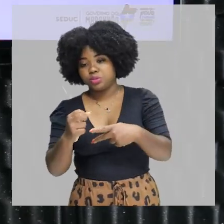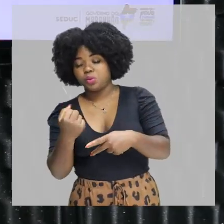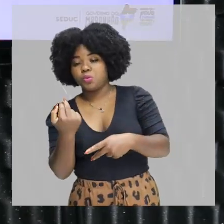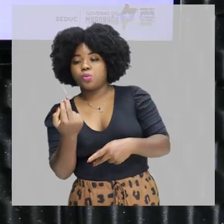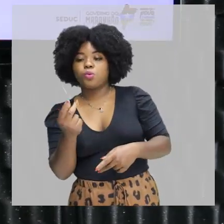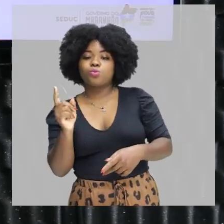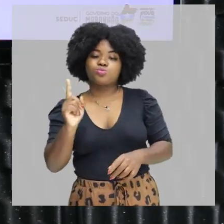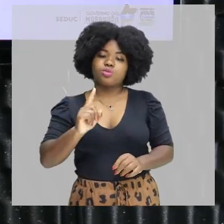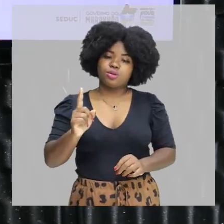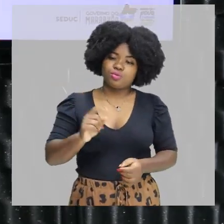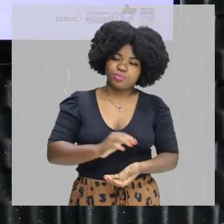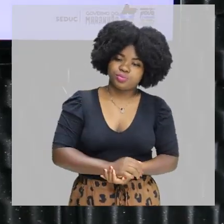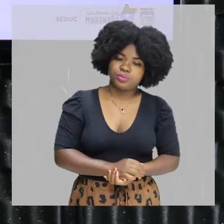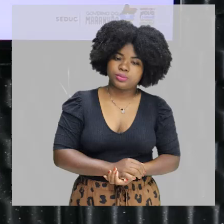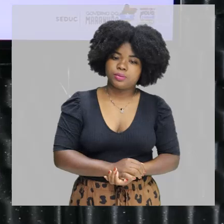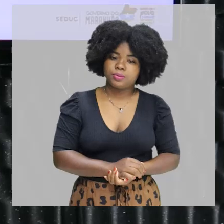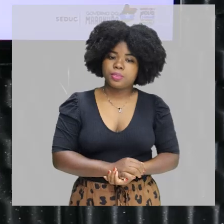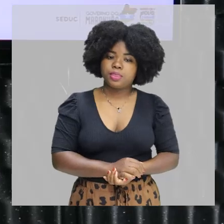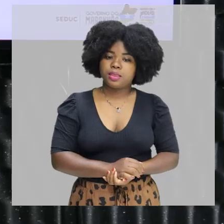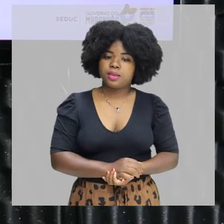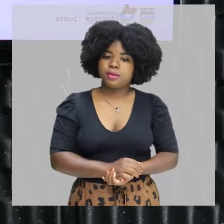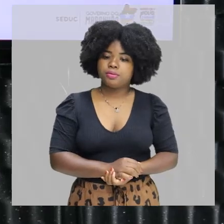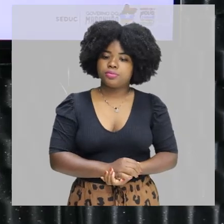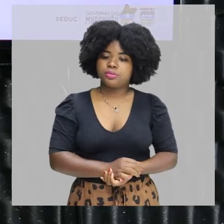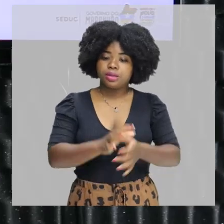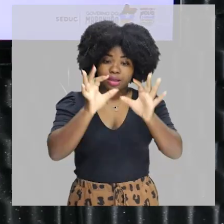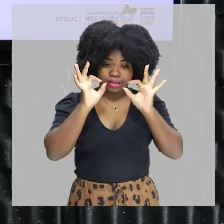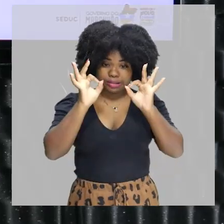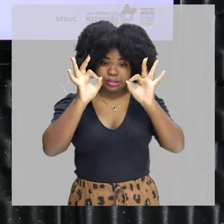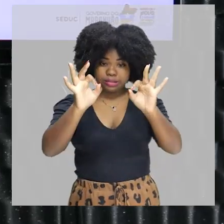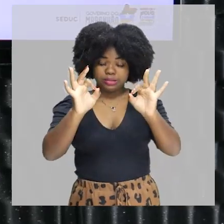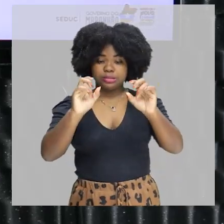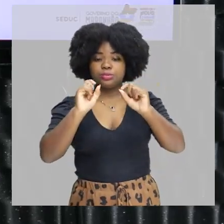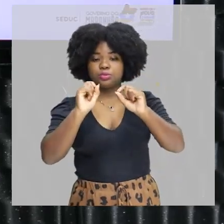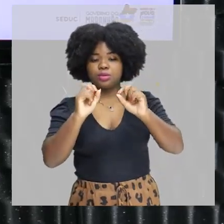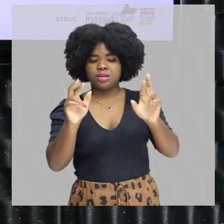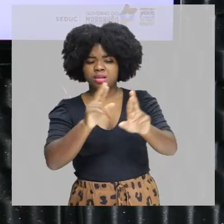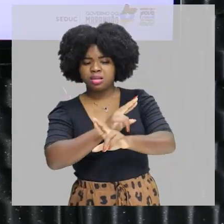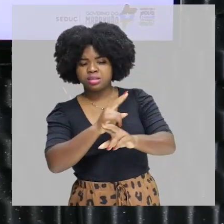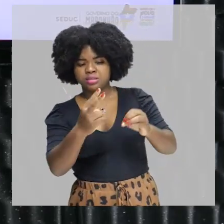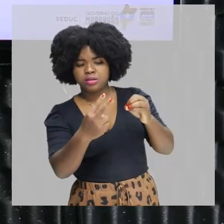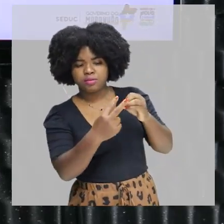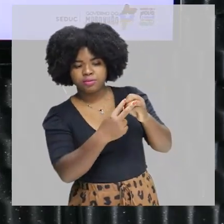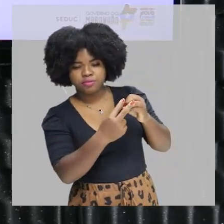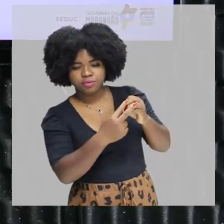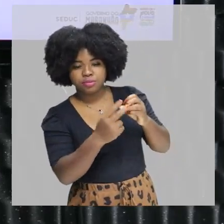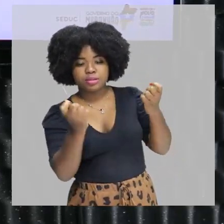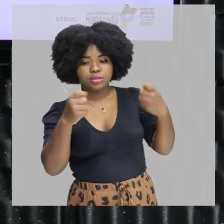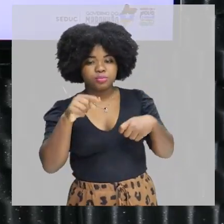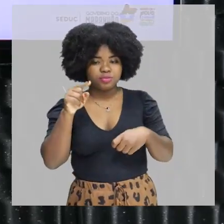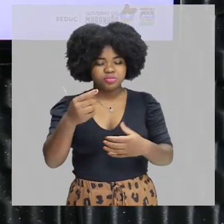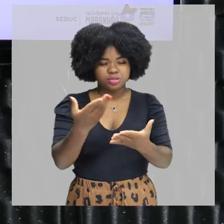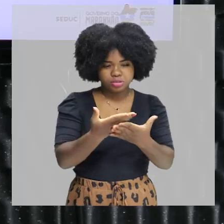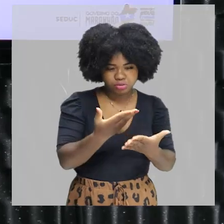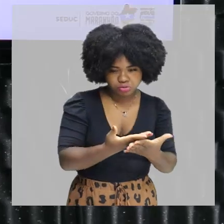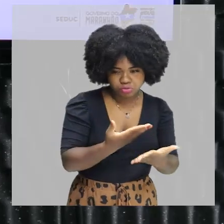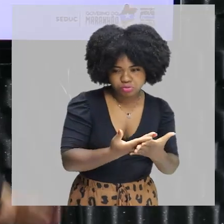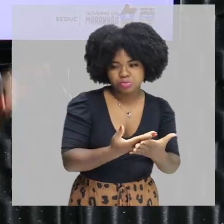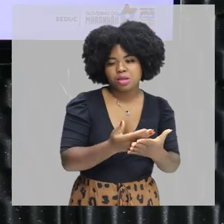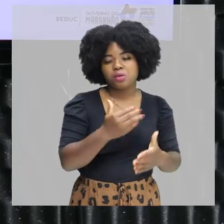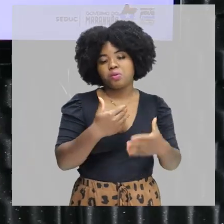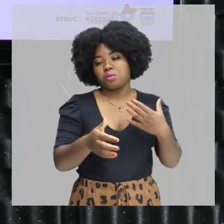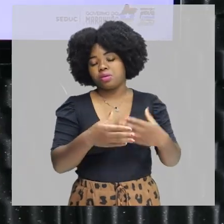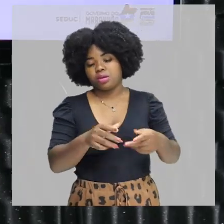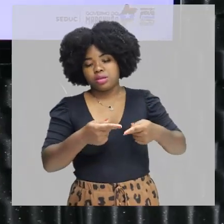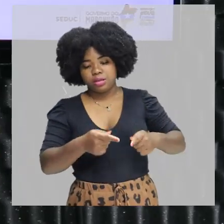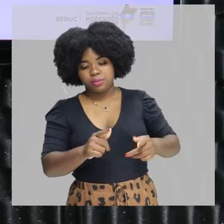preposição. Nosso cuidado maior é relacionar esses verbos. Você pode fazer isso na sua casa, pegar qualquer gramática que